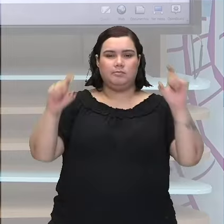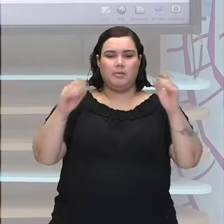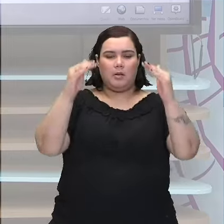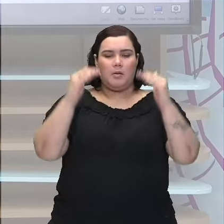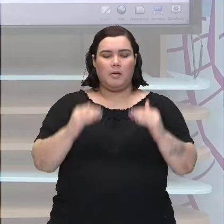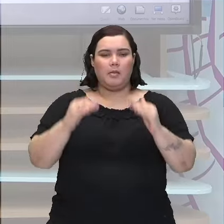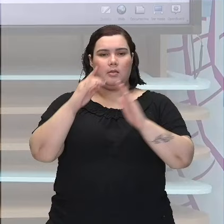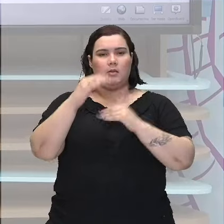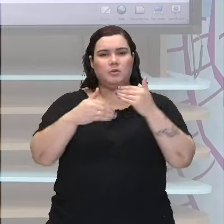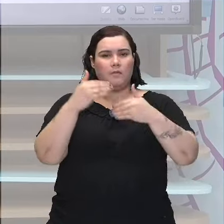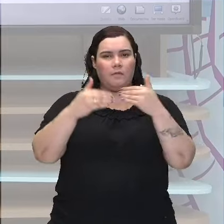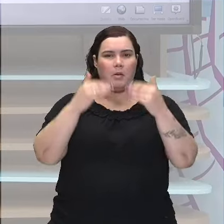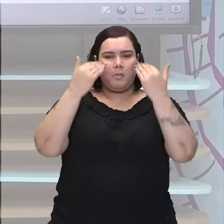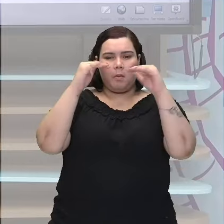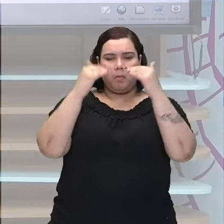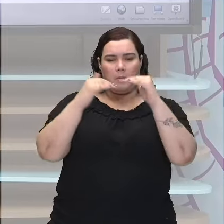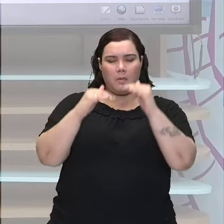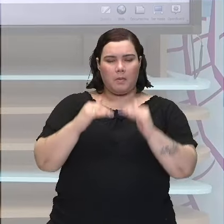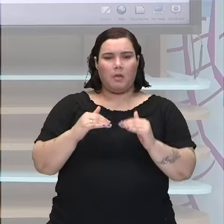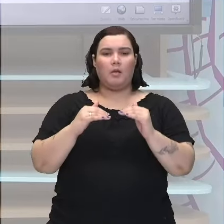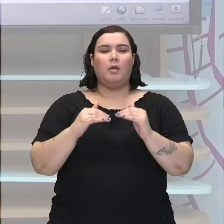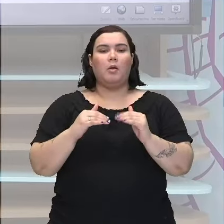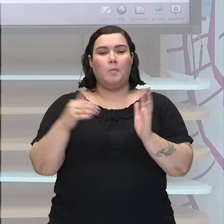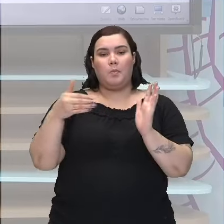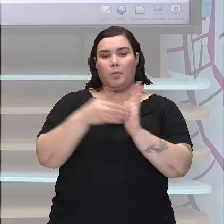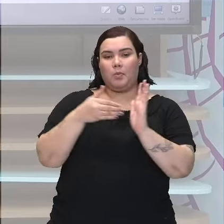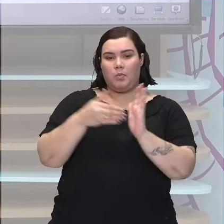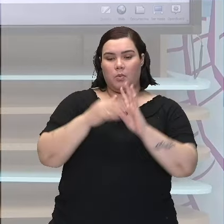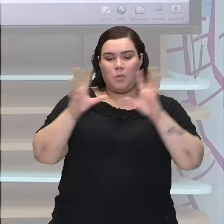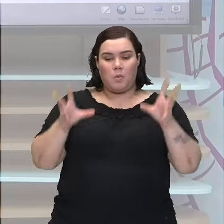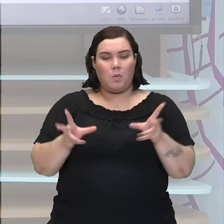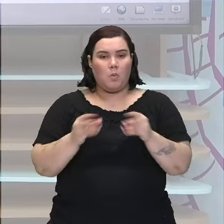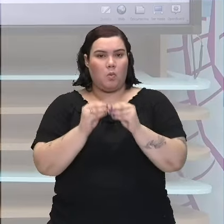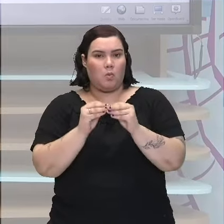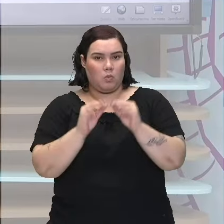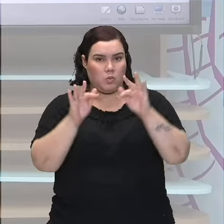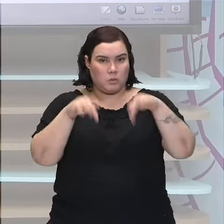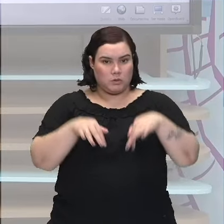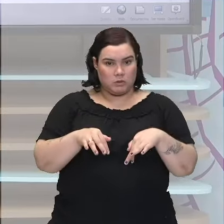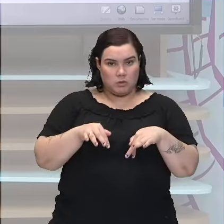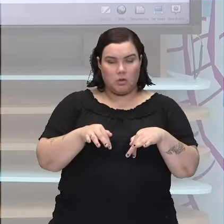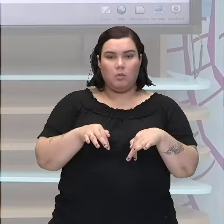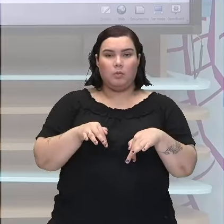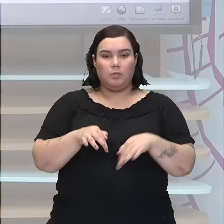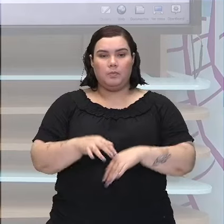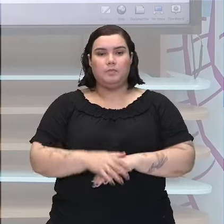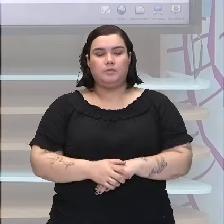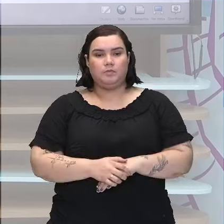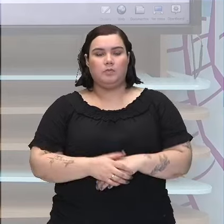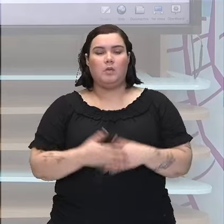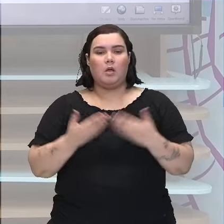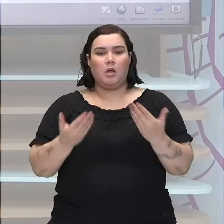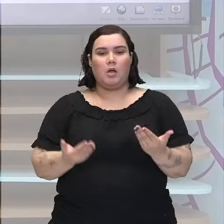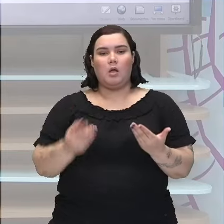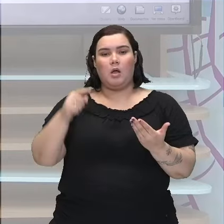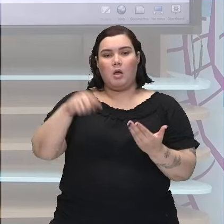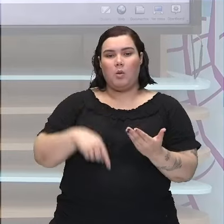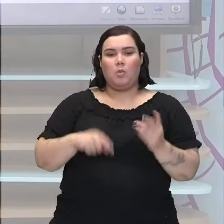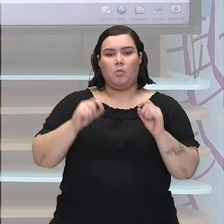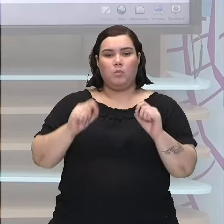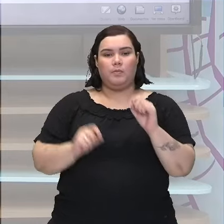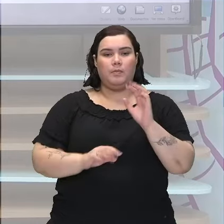afirmado lá no início do texto, e tem um fechamento de conclusão, nós chamamos ele